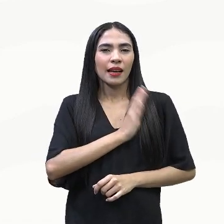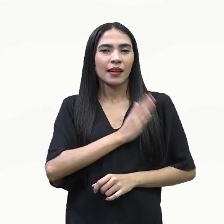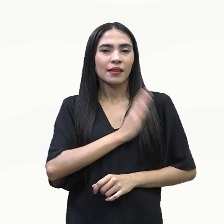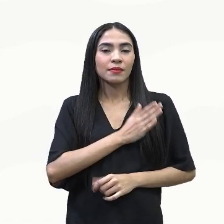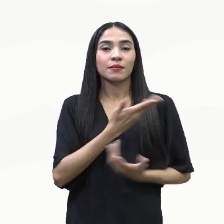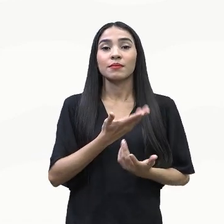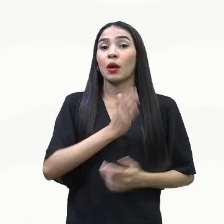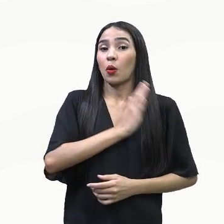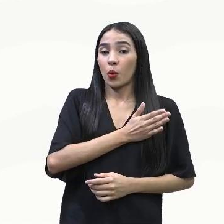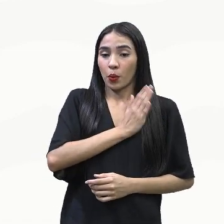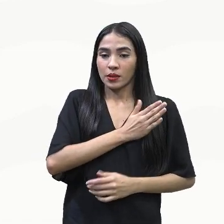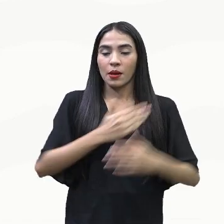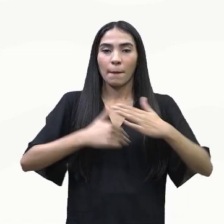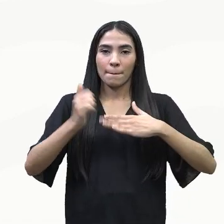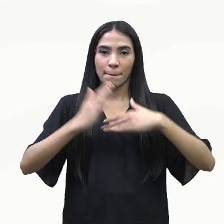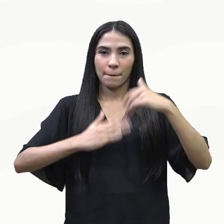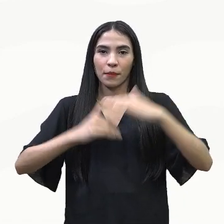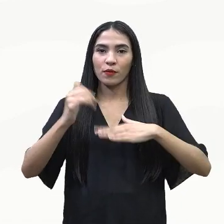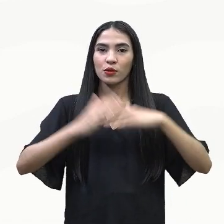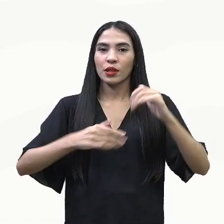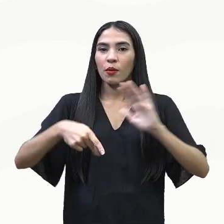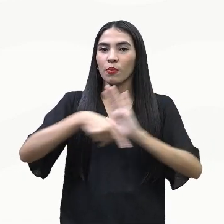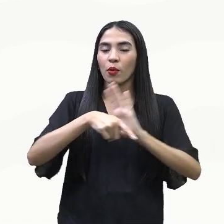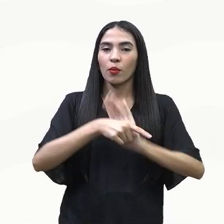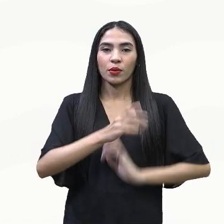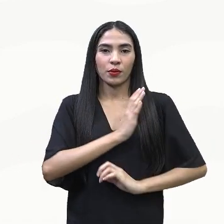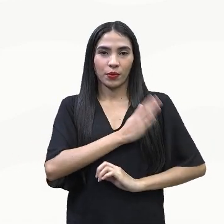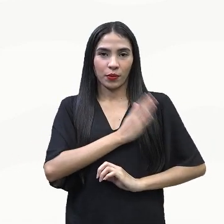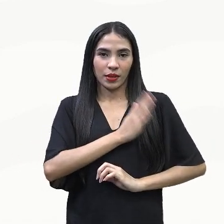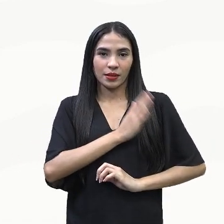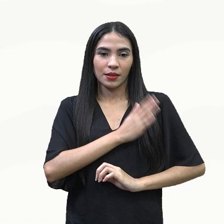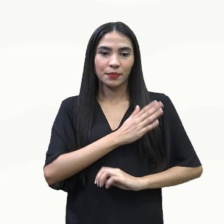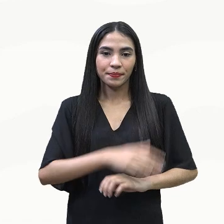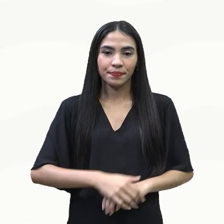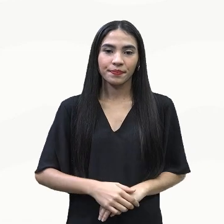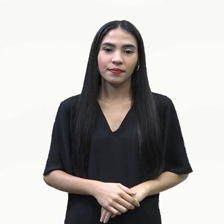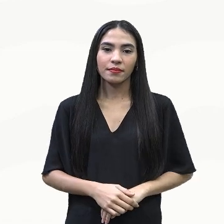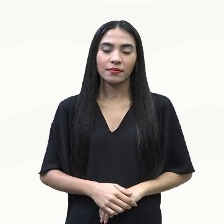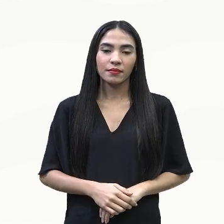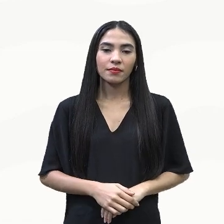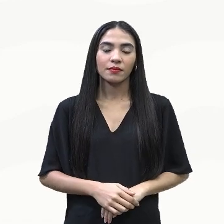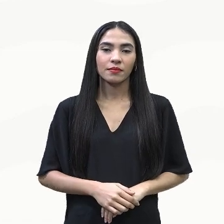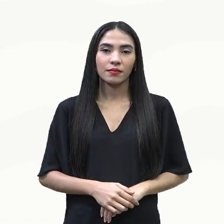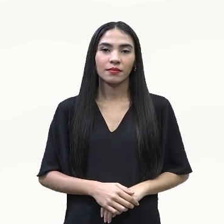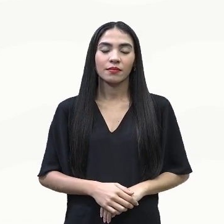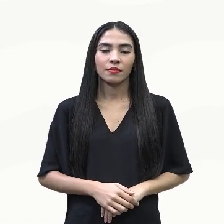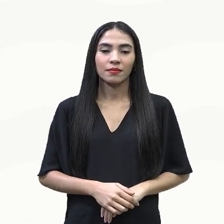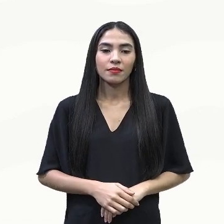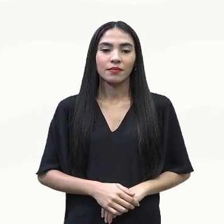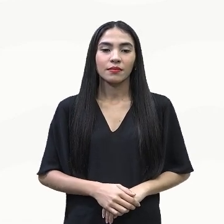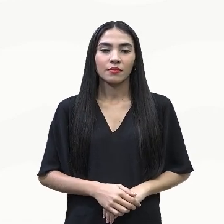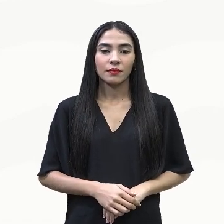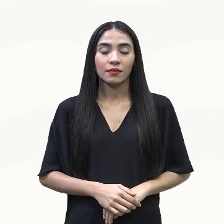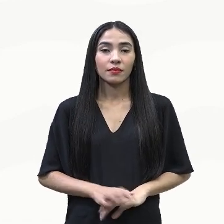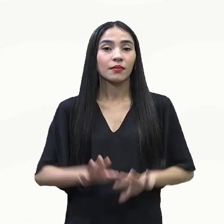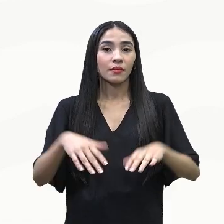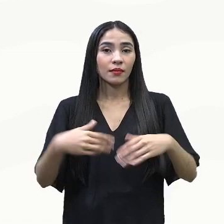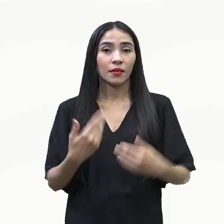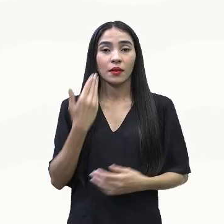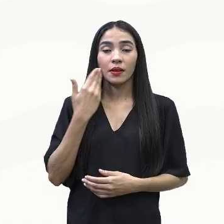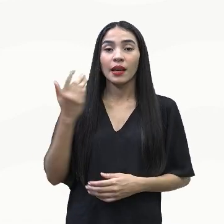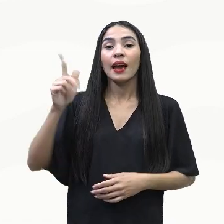É um médico do coração, que trata doenças do coração, que trata do bem-estar do coração. Então, aqui